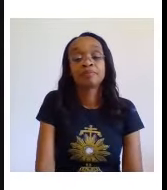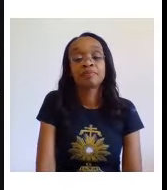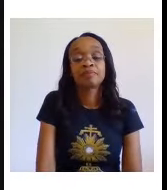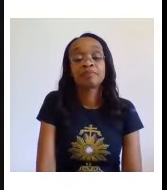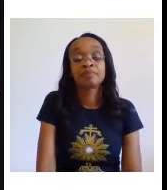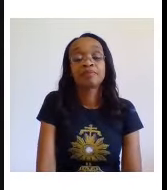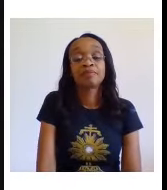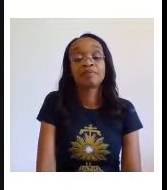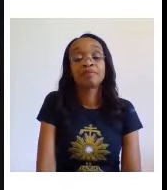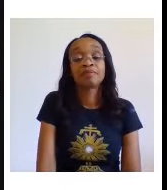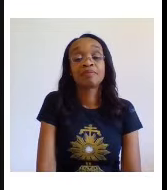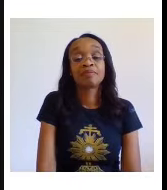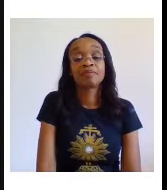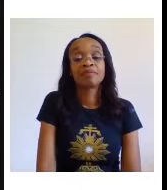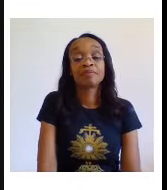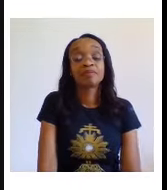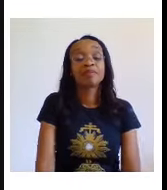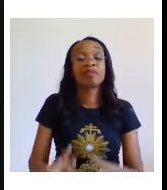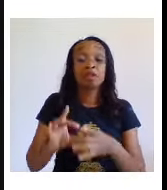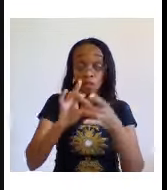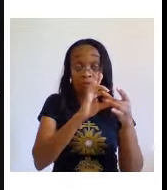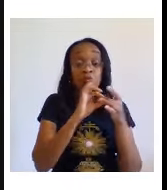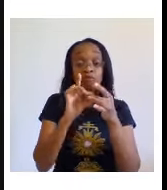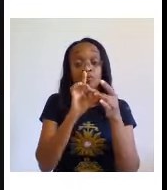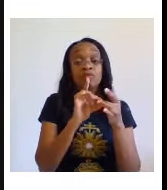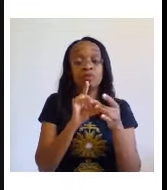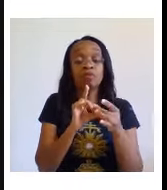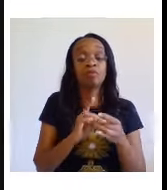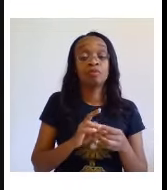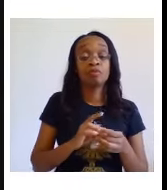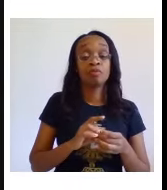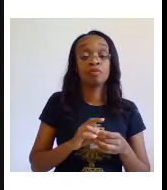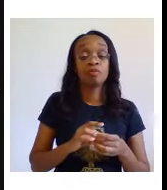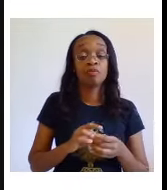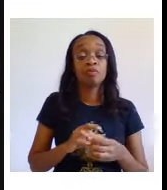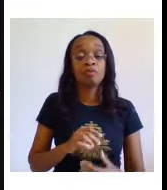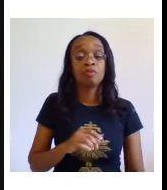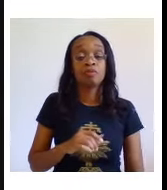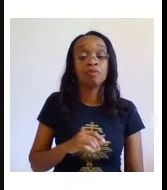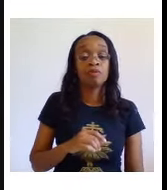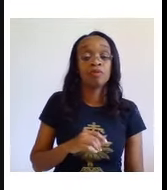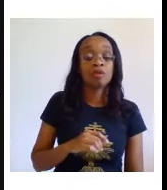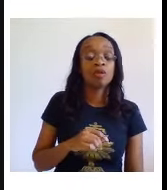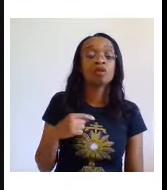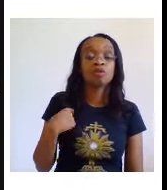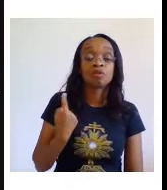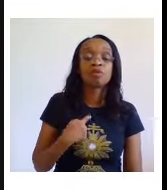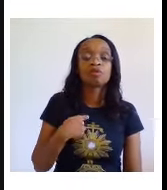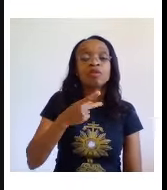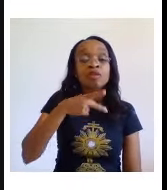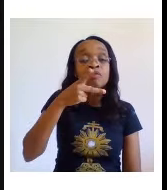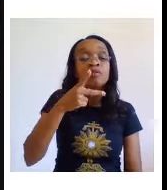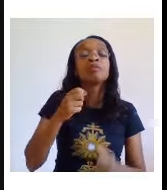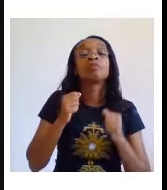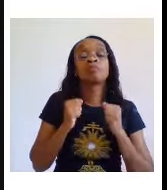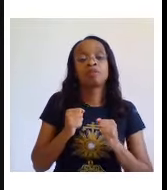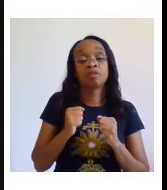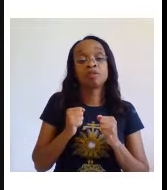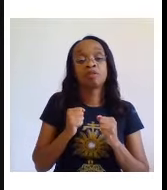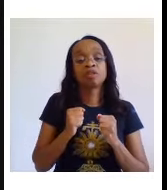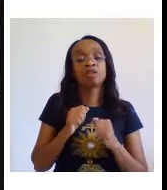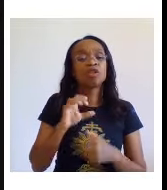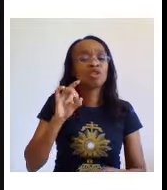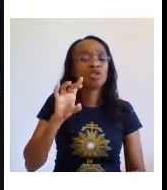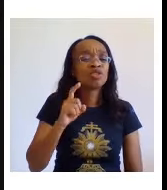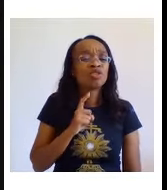Exato. Diante dessa interligação, né? Das coisas que a gente pode falar, a gente não precisa